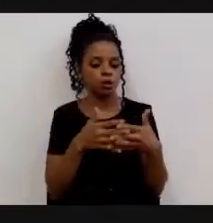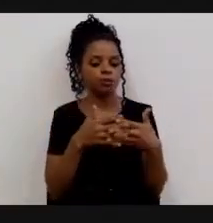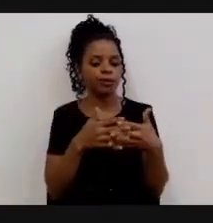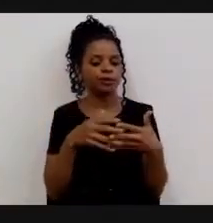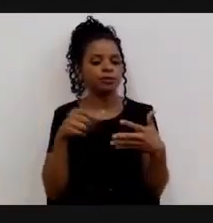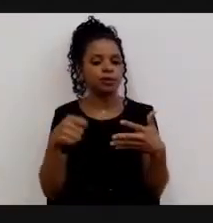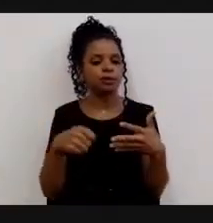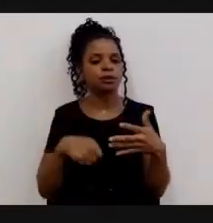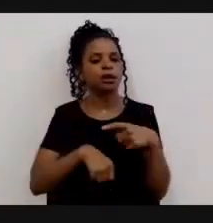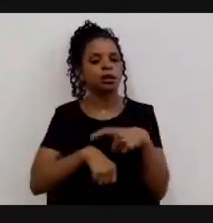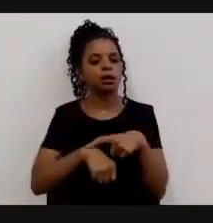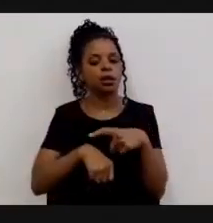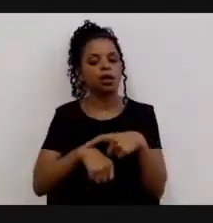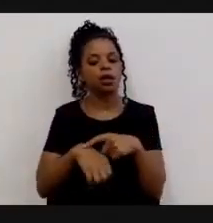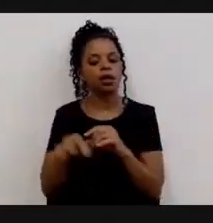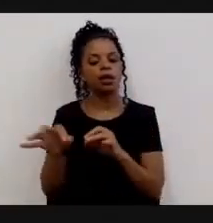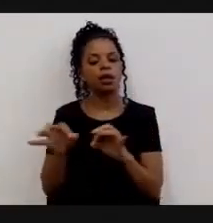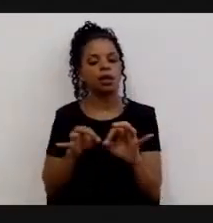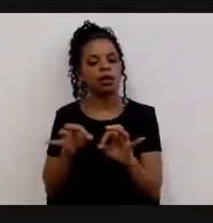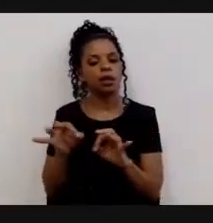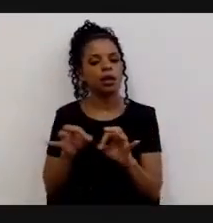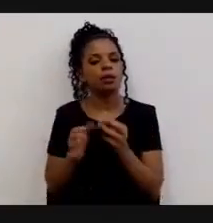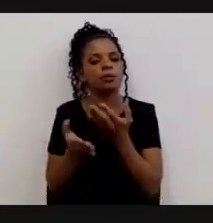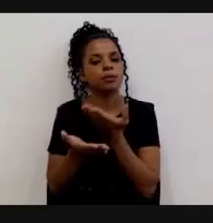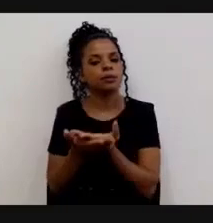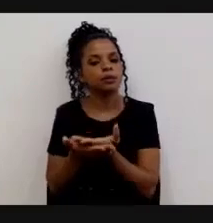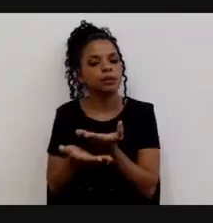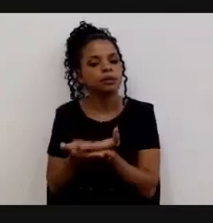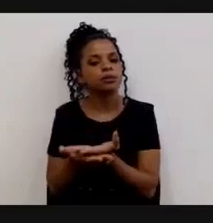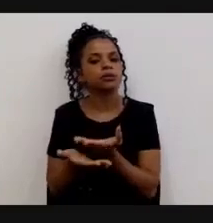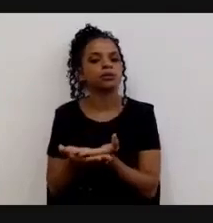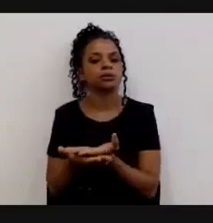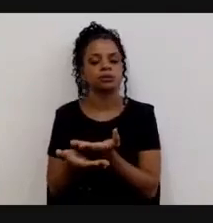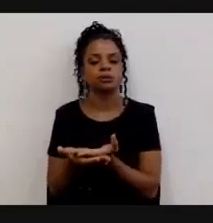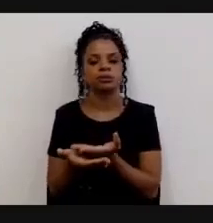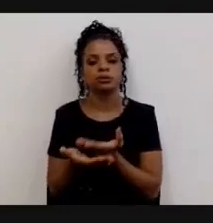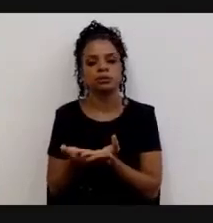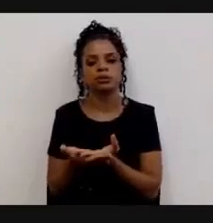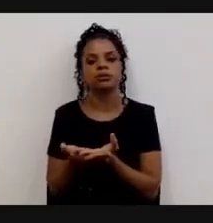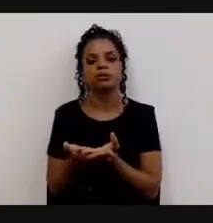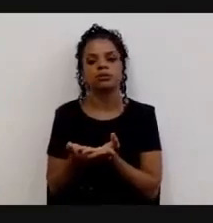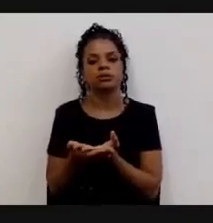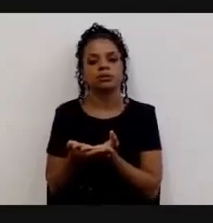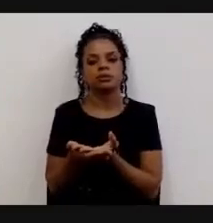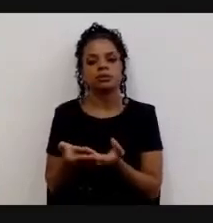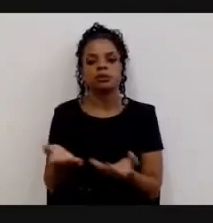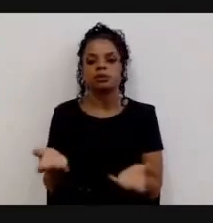tempo, não é? Um tema mais complexo demanda estudo, demanda muito